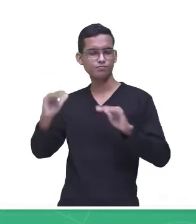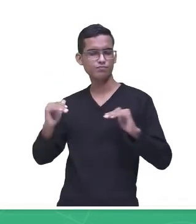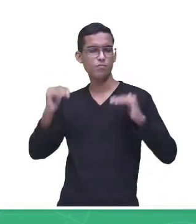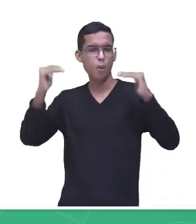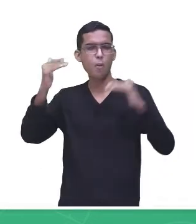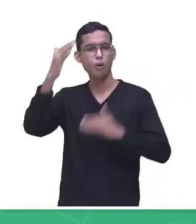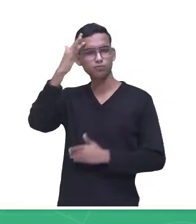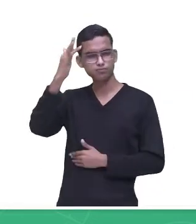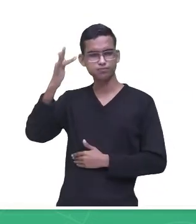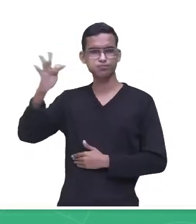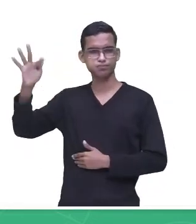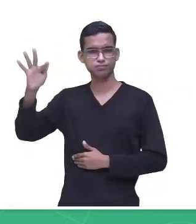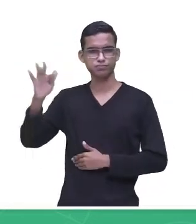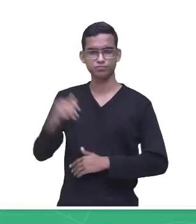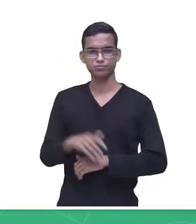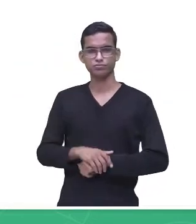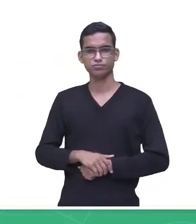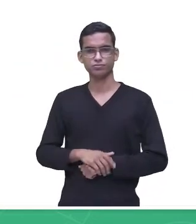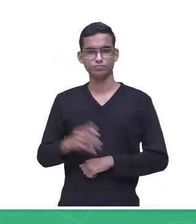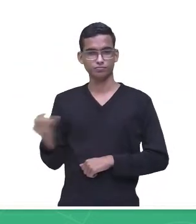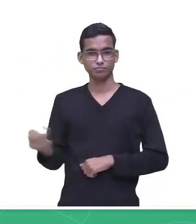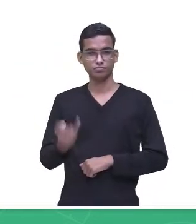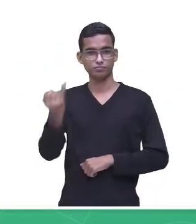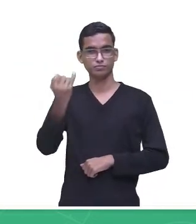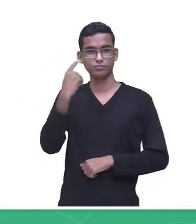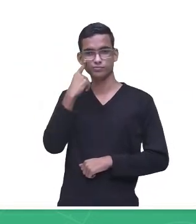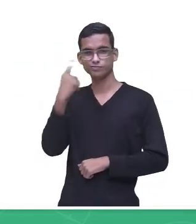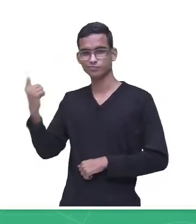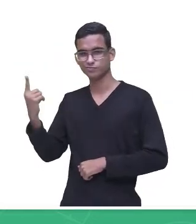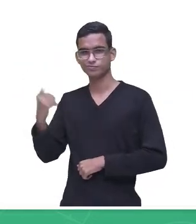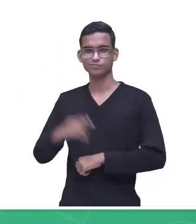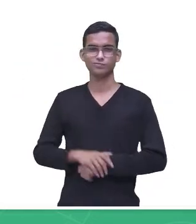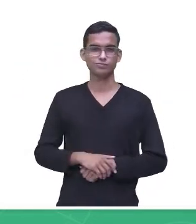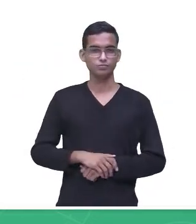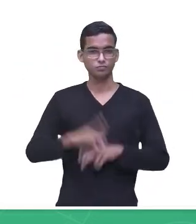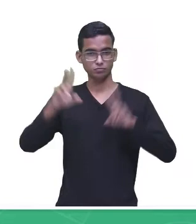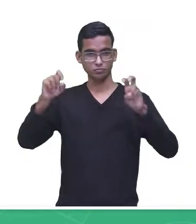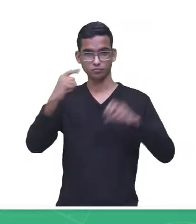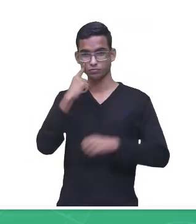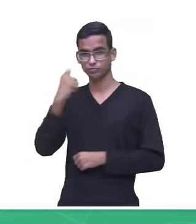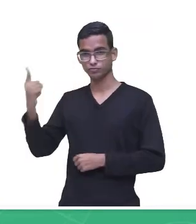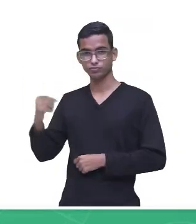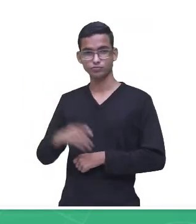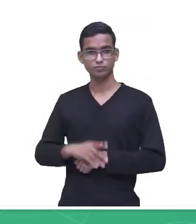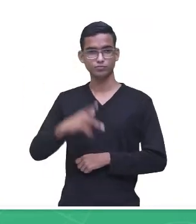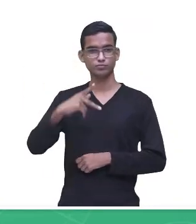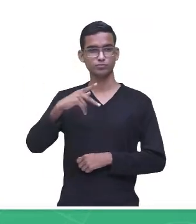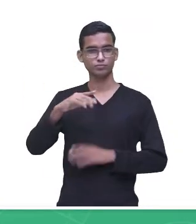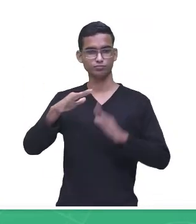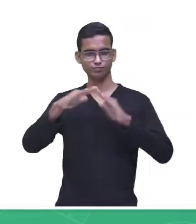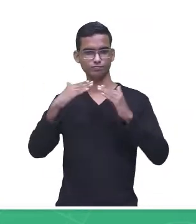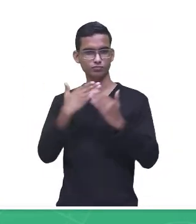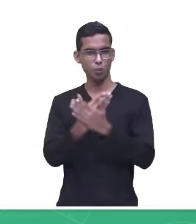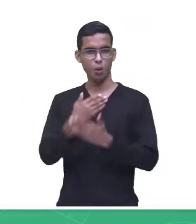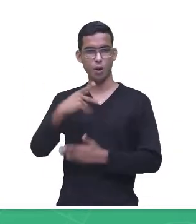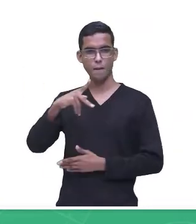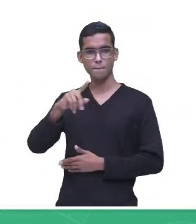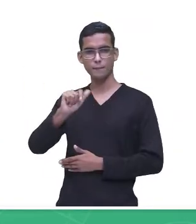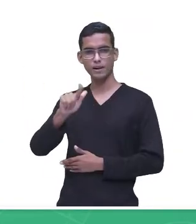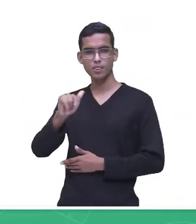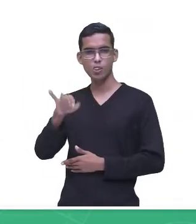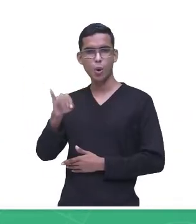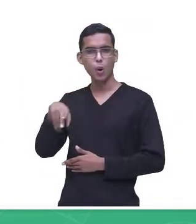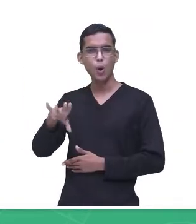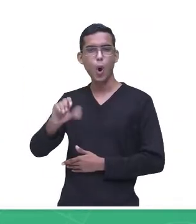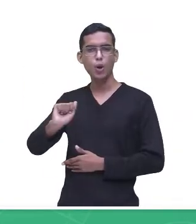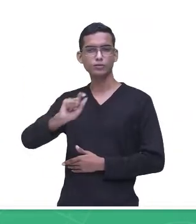filosofar. Nós estamos falando de ninguém menos que Platão. Olha a nossa aula de hoje, a aula 71 de Filosofia. Nós vamos falar